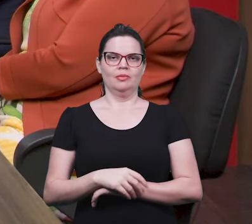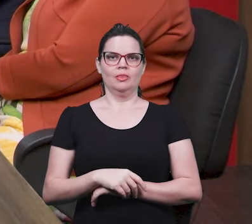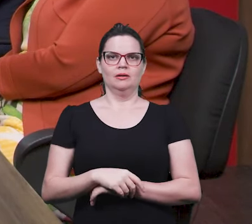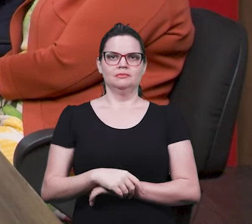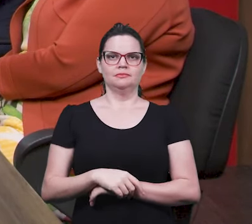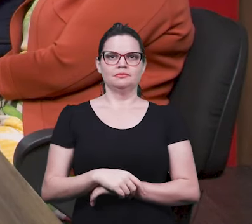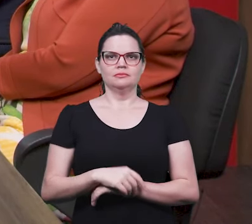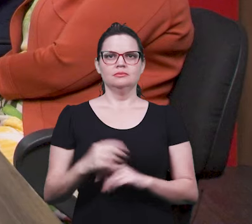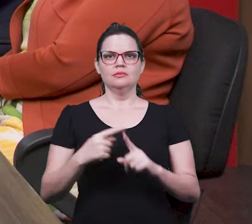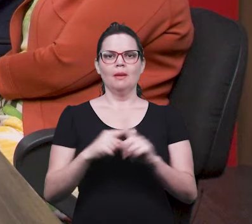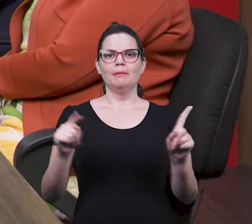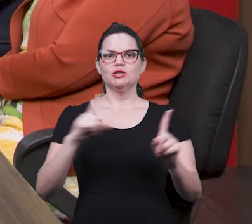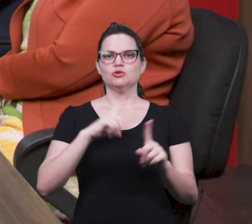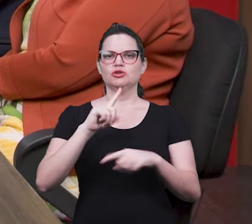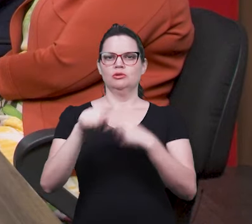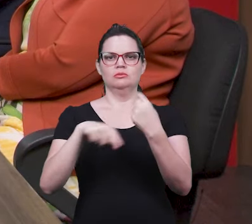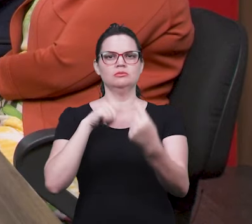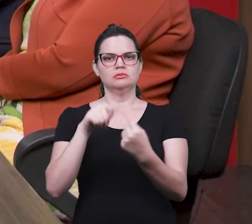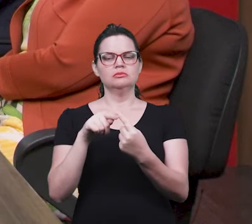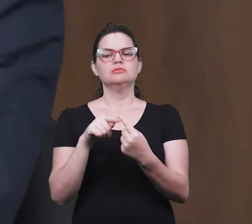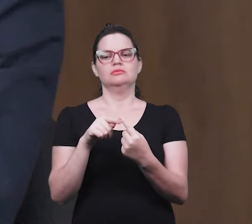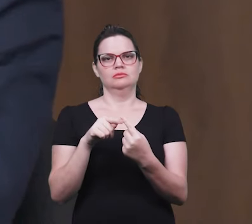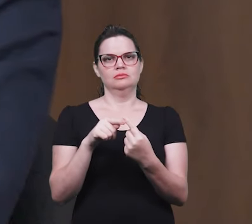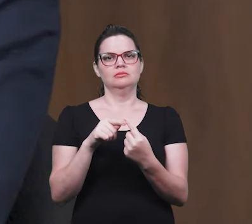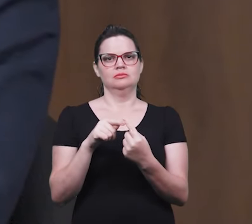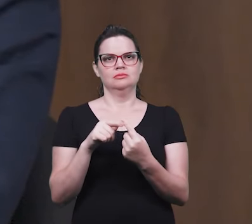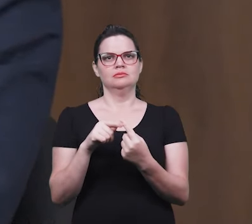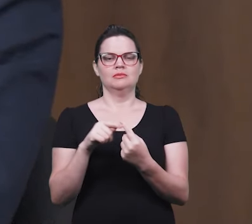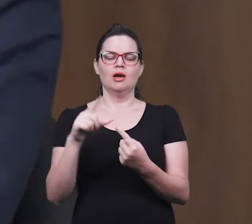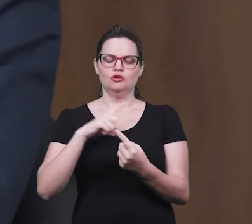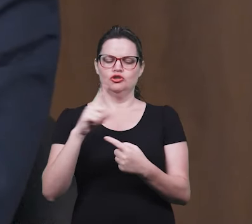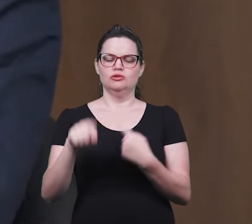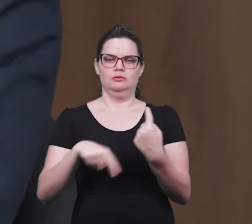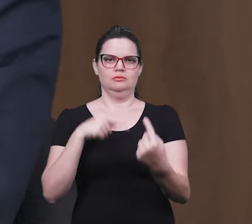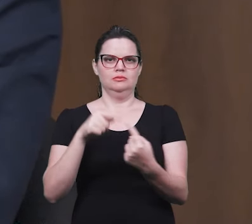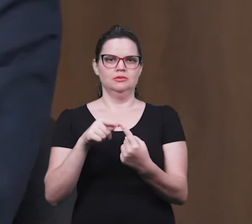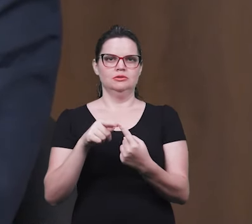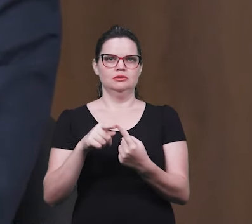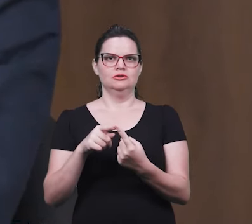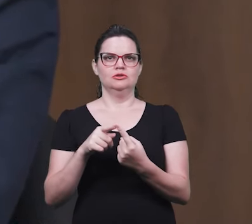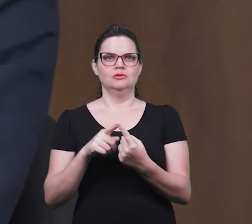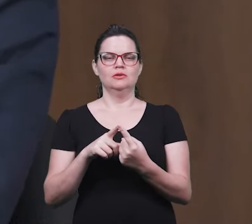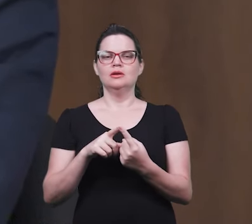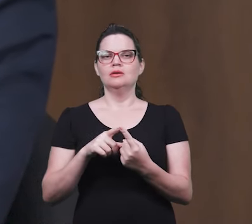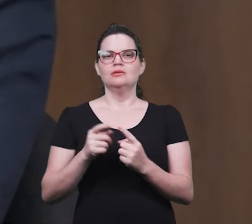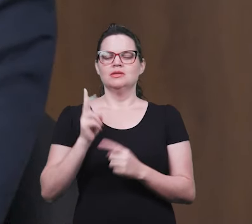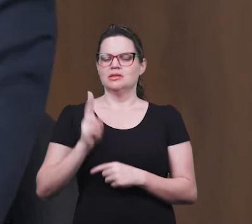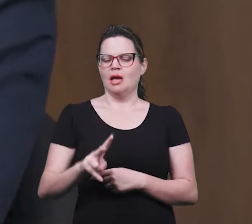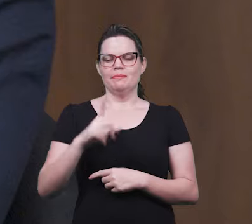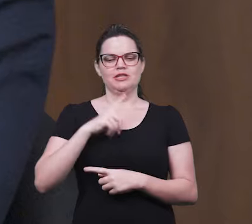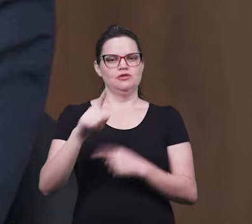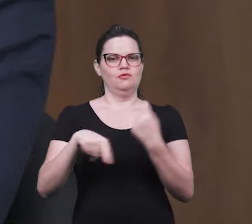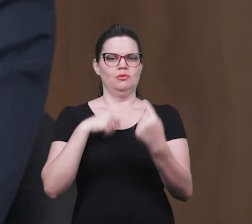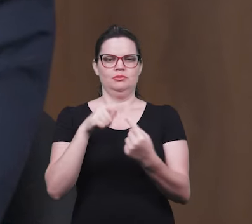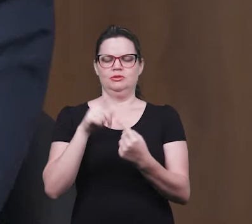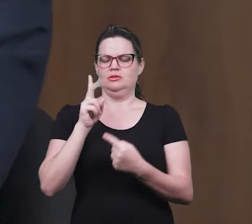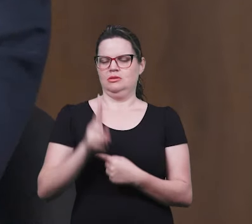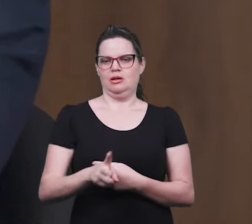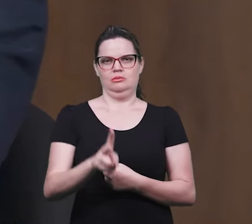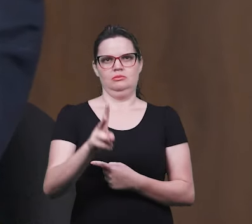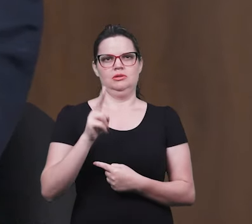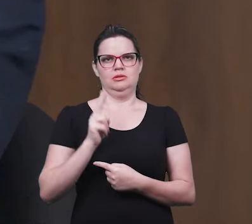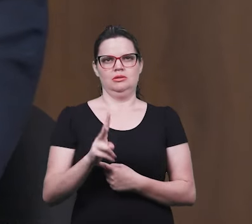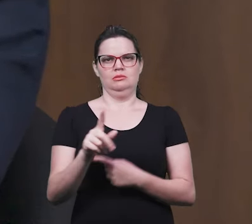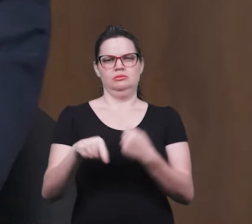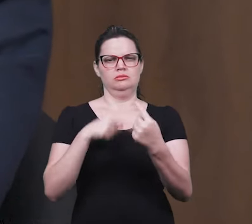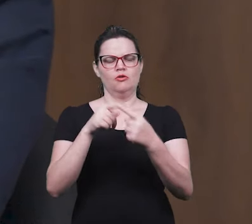eu tinha uma meta. Eu acho que isso... O que me ajudou é que eu tinha uma meta. Uma